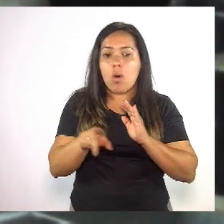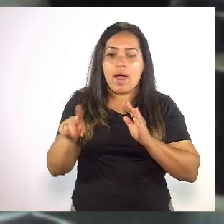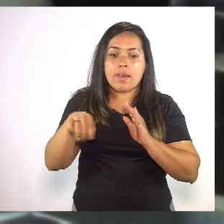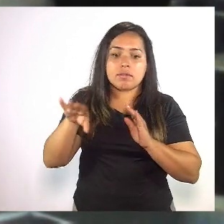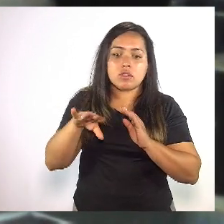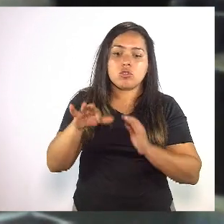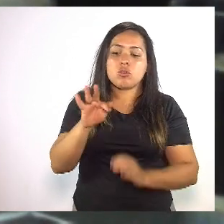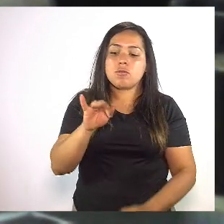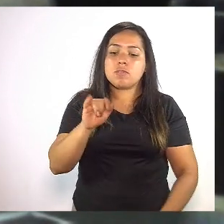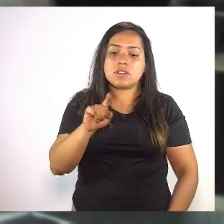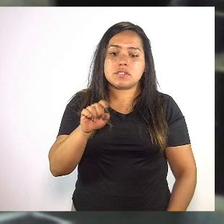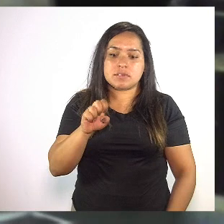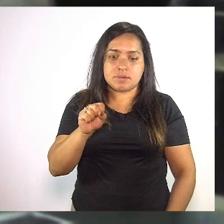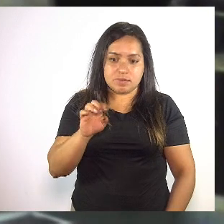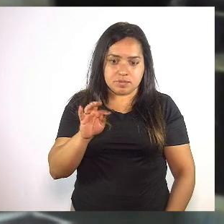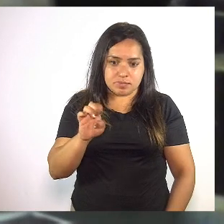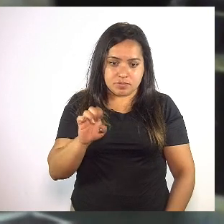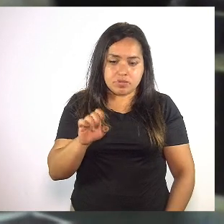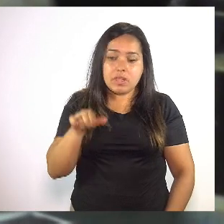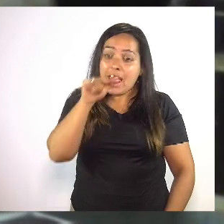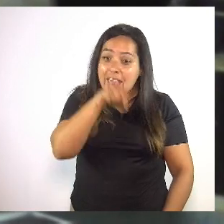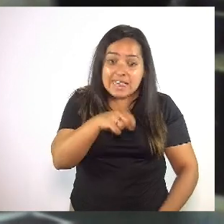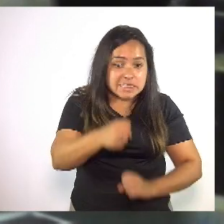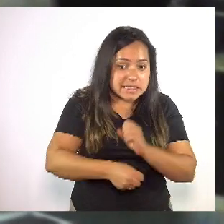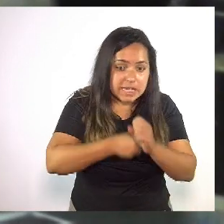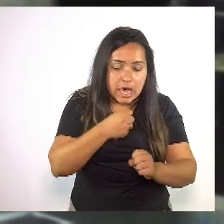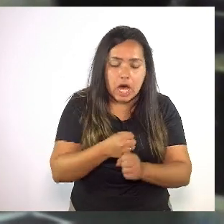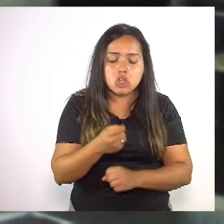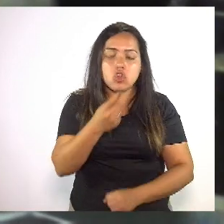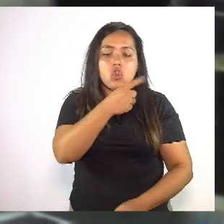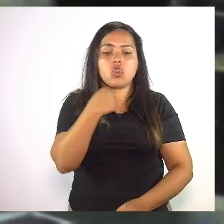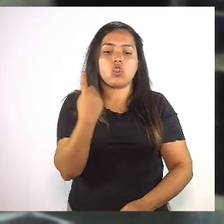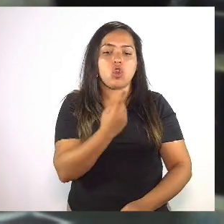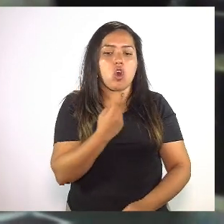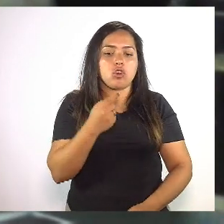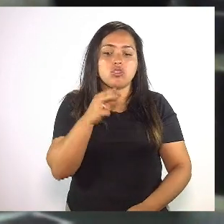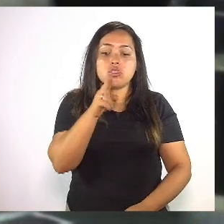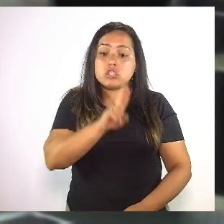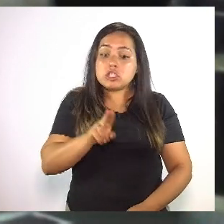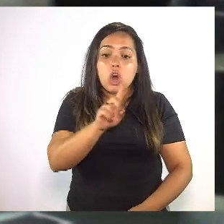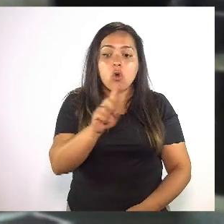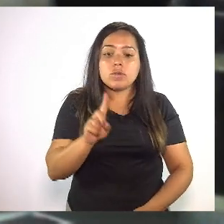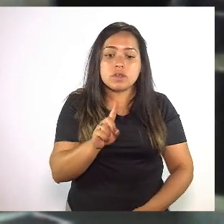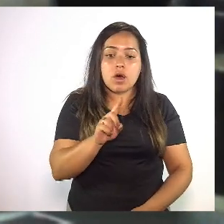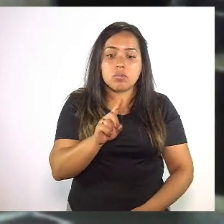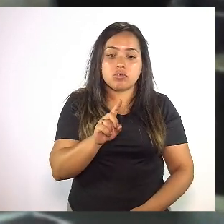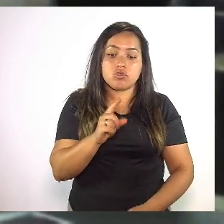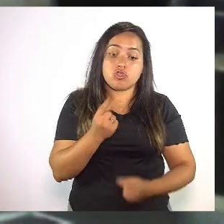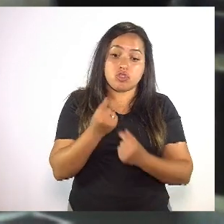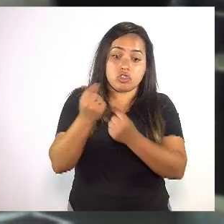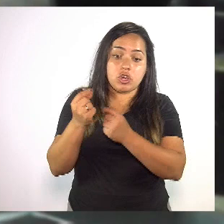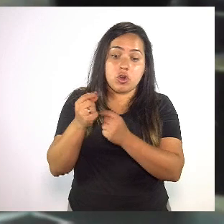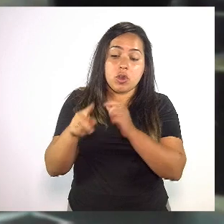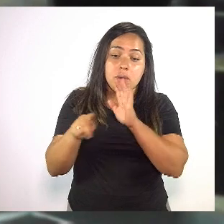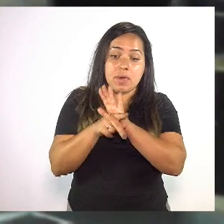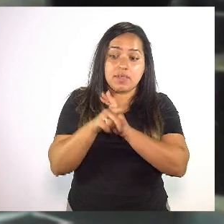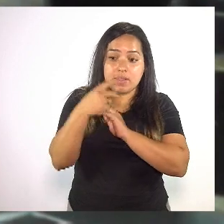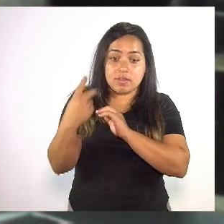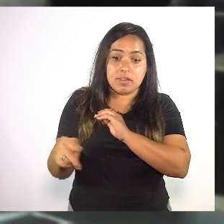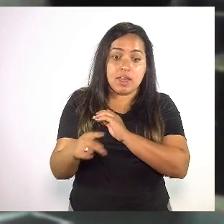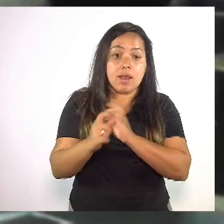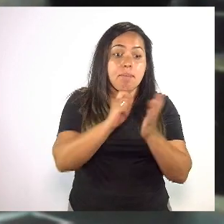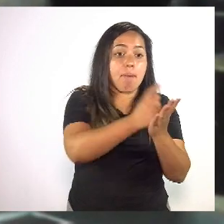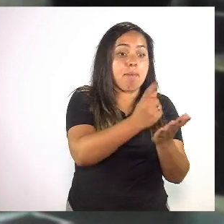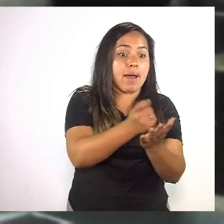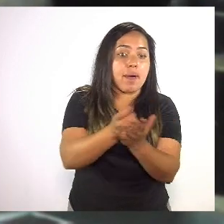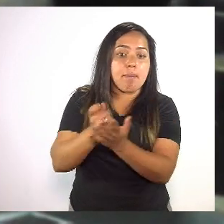pessoal. Então, esse ano, nós não utilizamos recursos do FISED para pagamento de pessoal. Então, esse